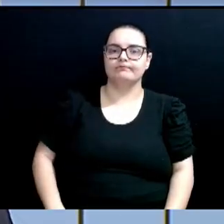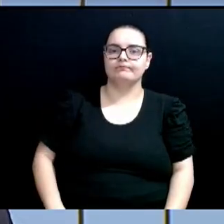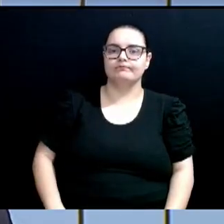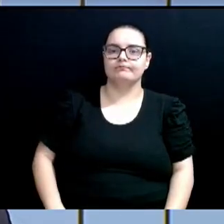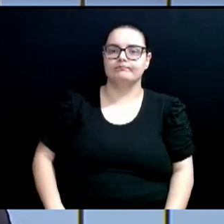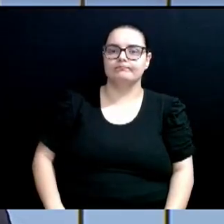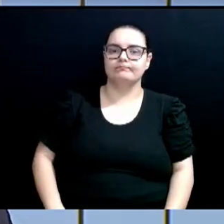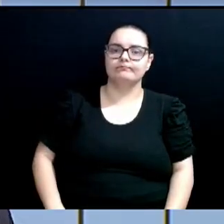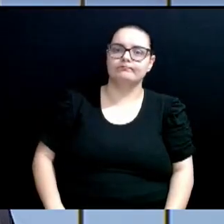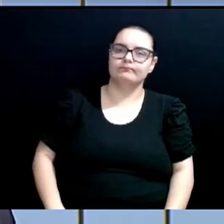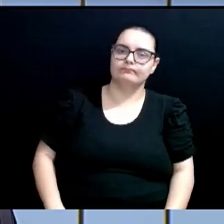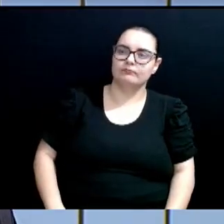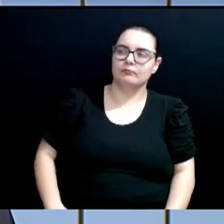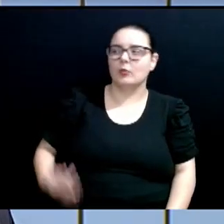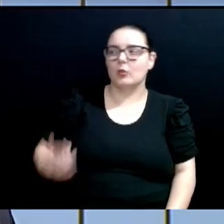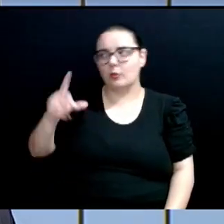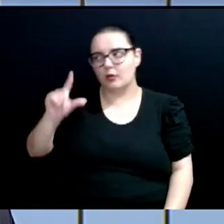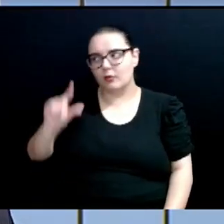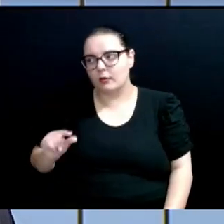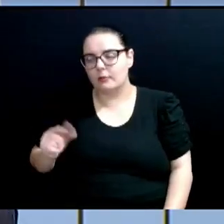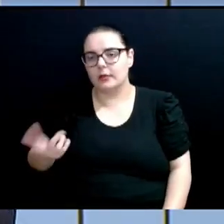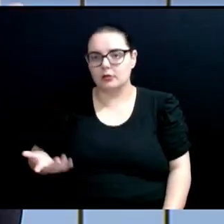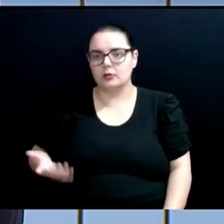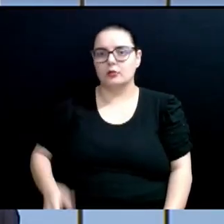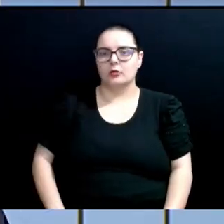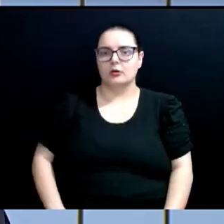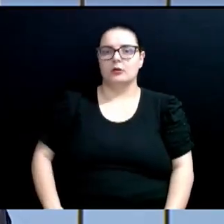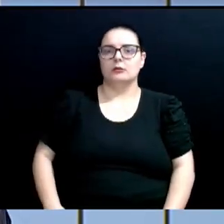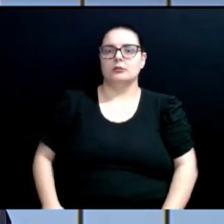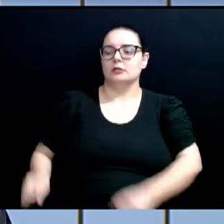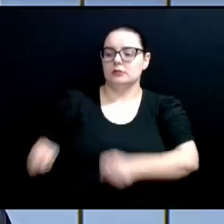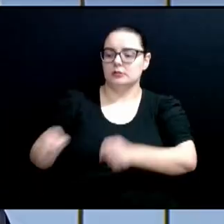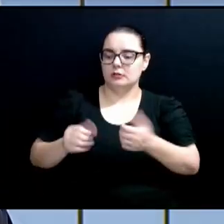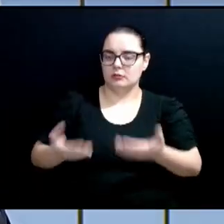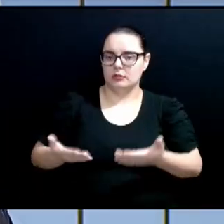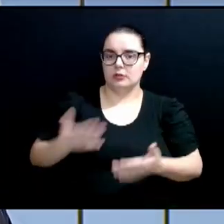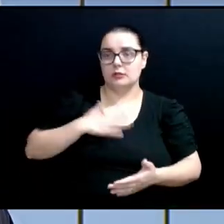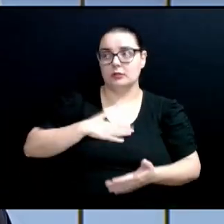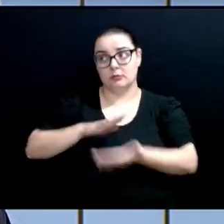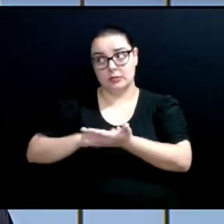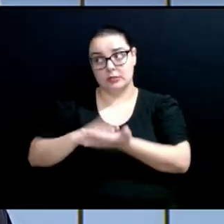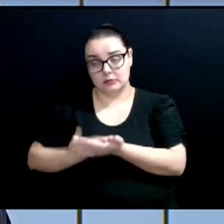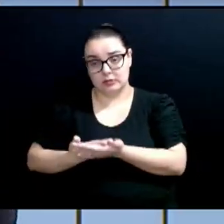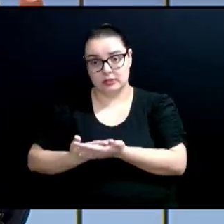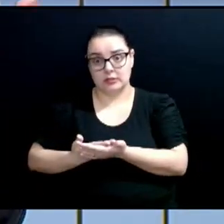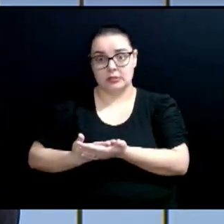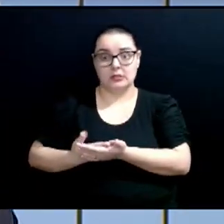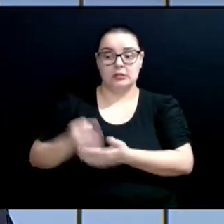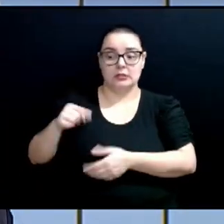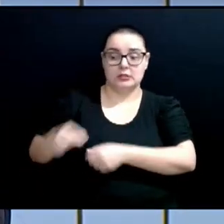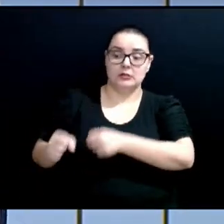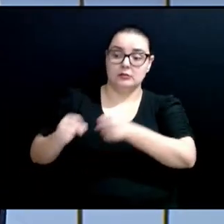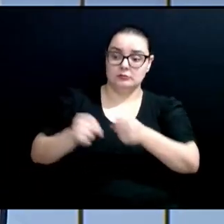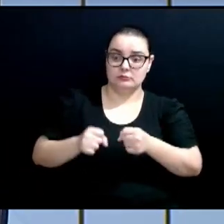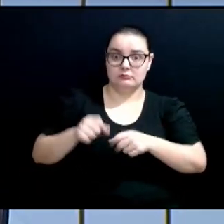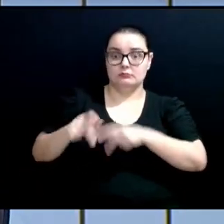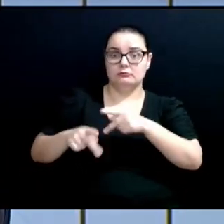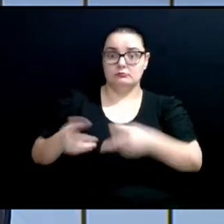valia menor desse poder, na minha leitura, desse poder do povo. Ou seja,